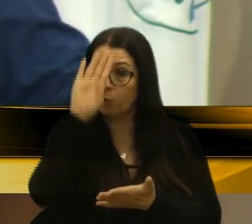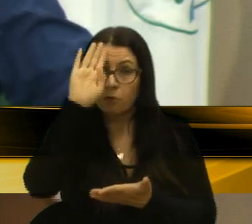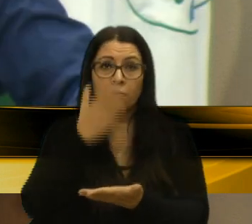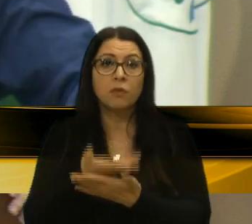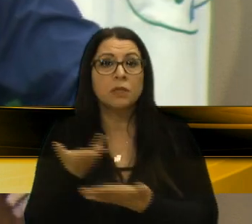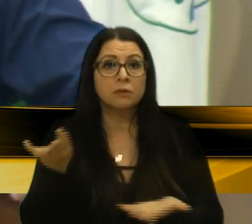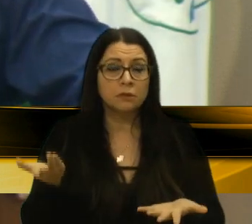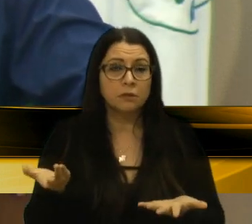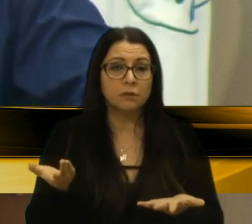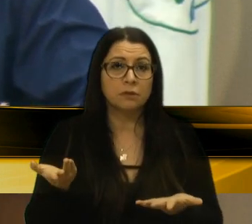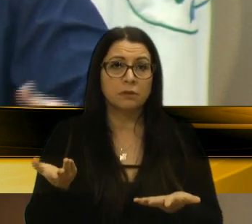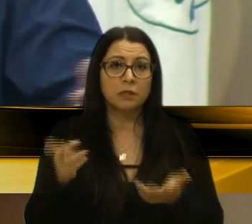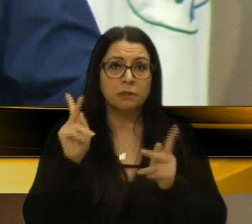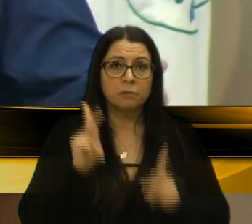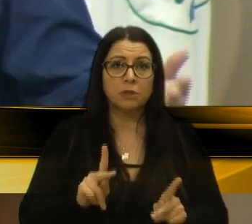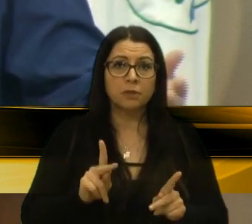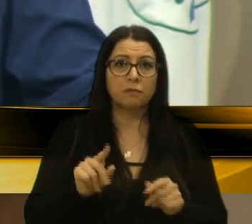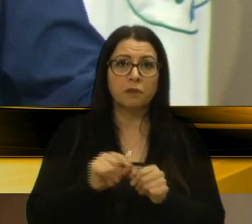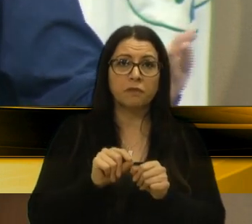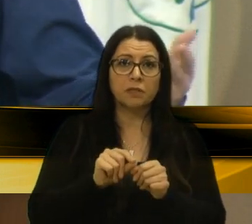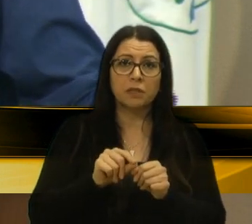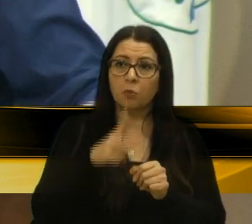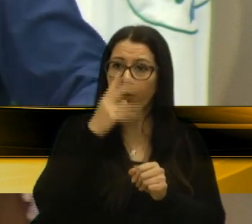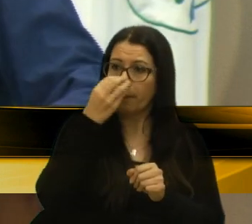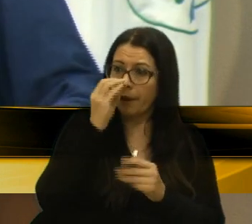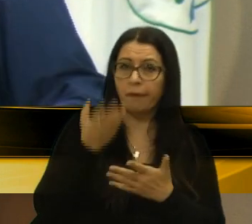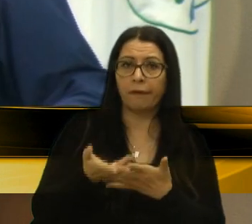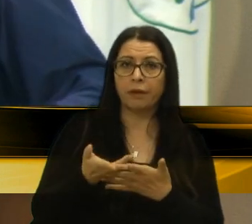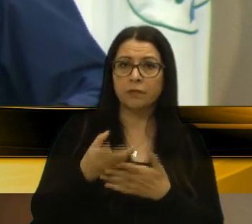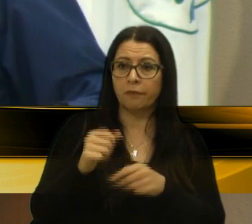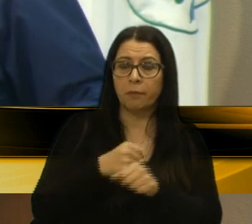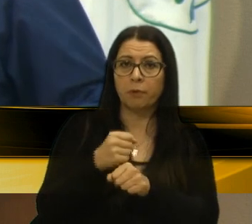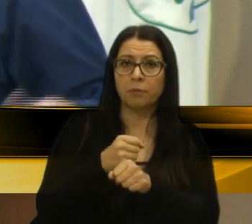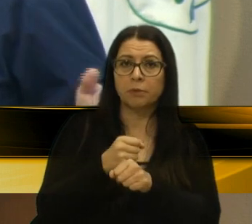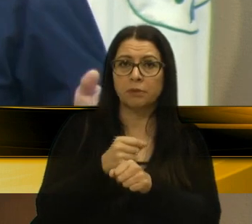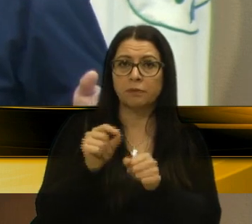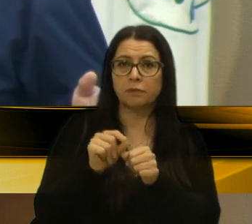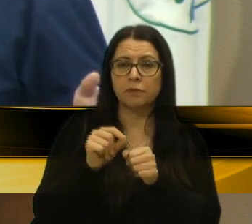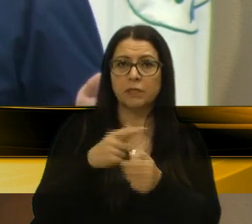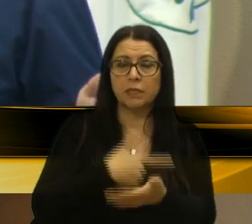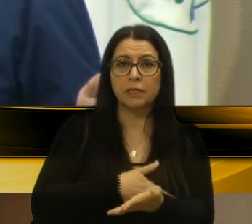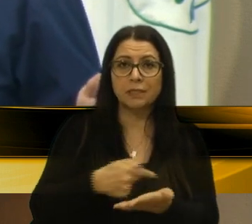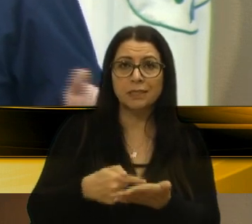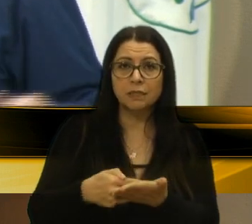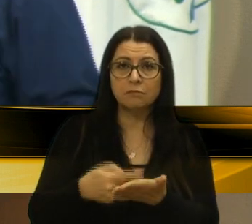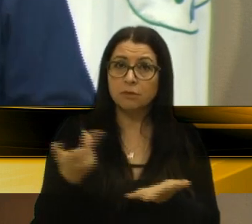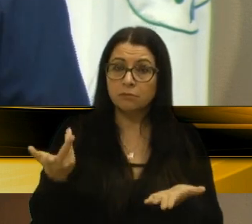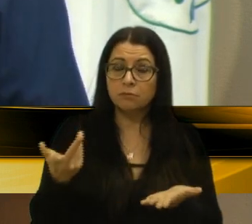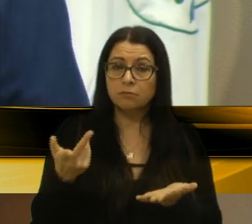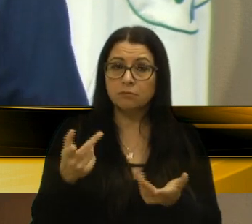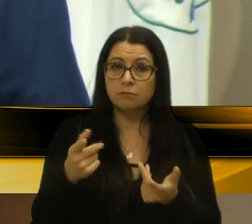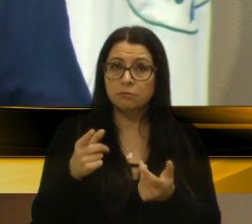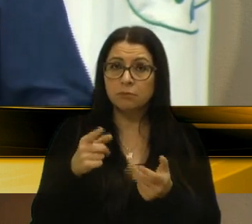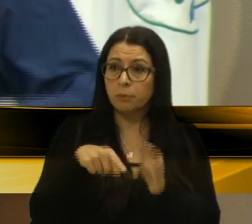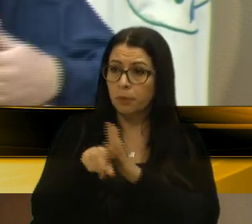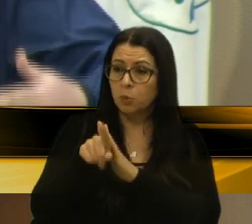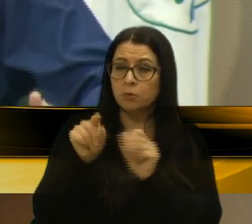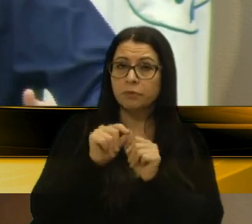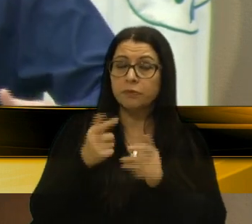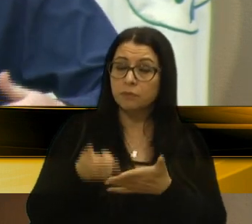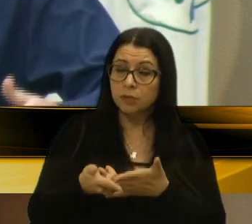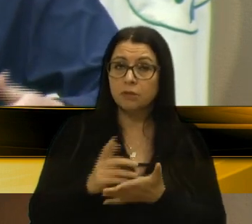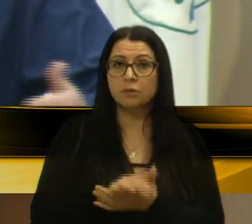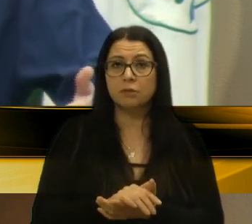confiável, as pessoas foram feitas de trouxa e ficaram por anos realizando o exame, uma questão que a gente faz. E